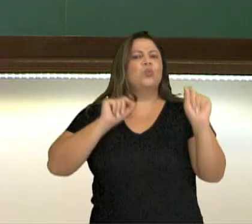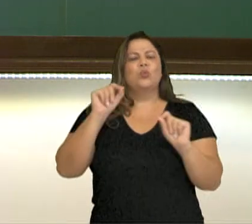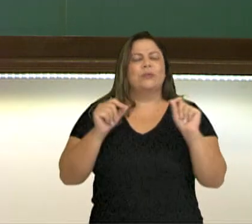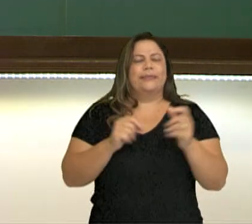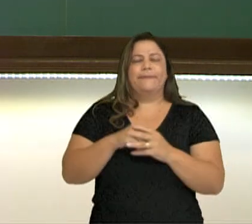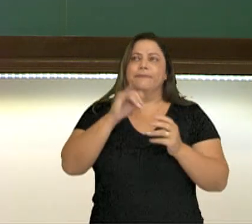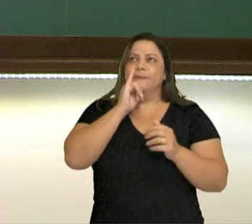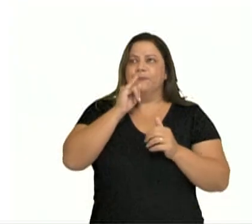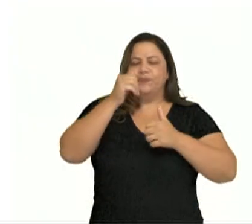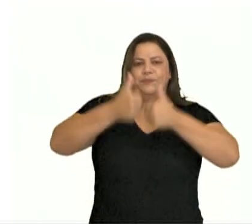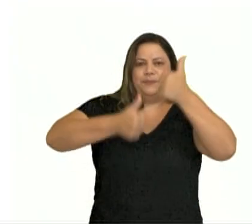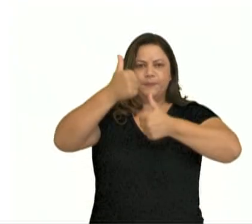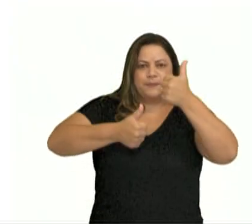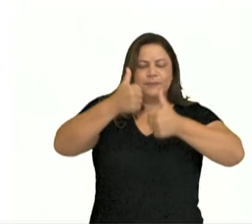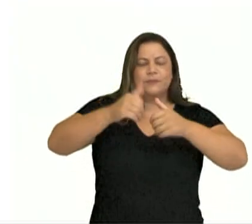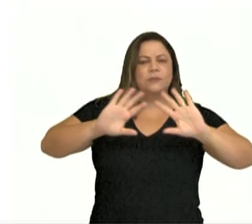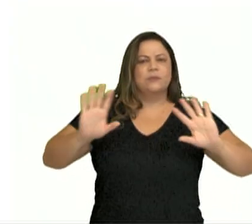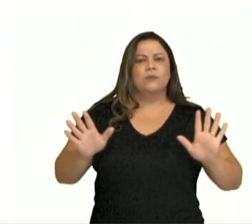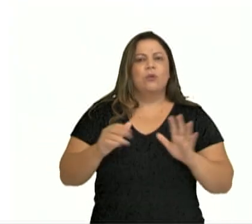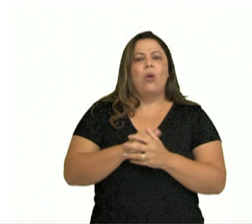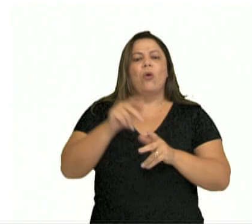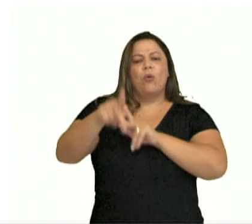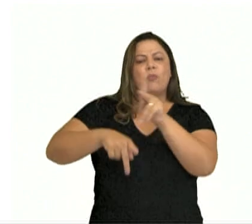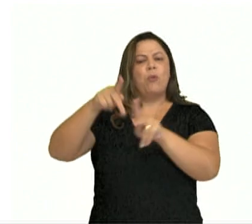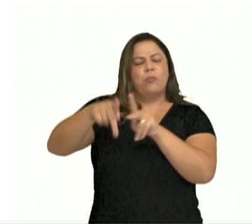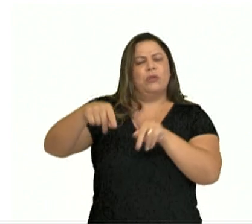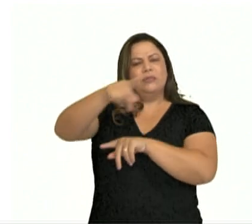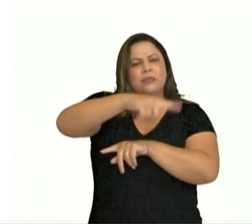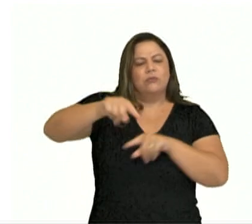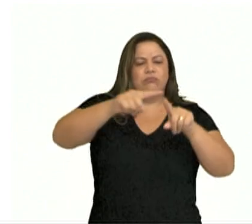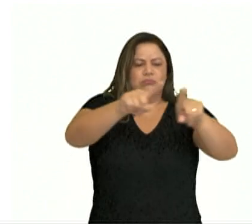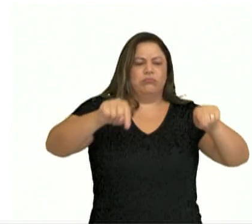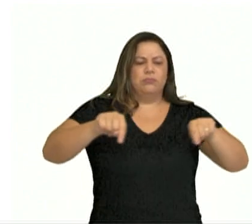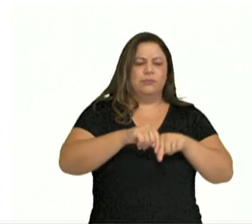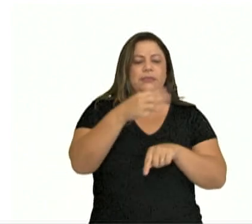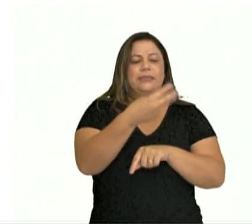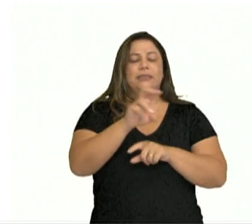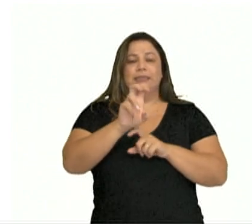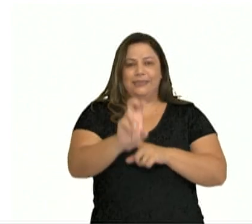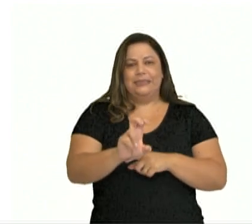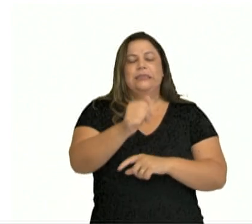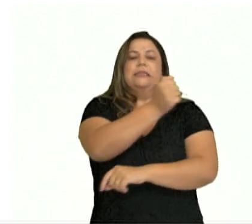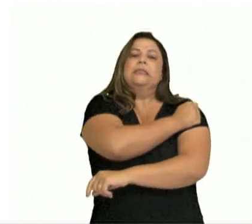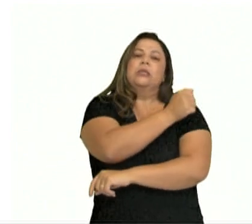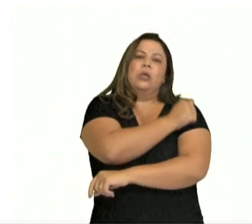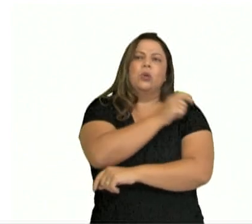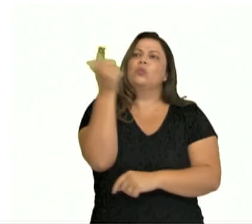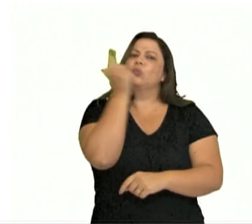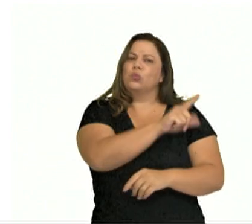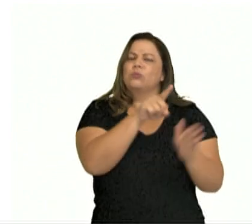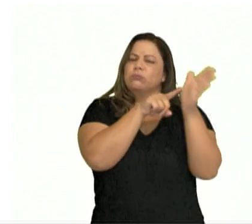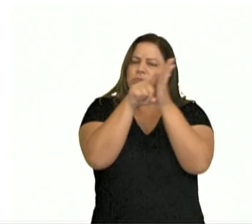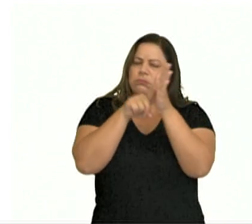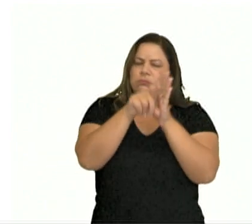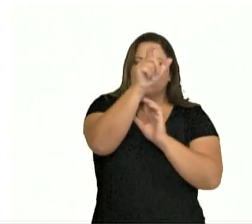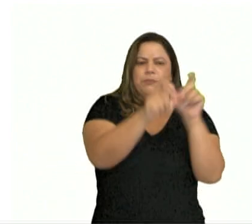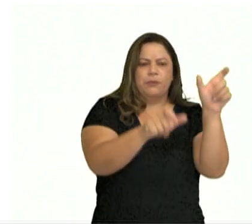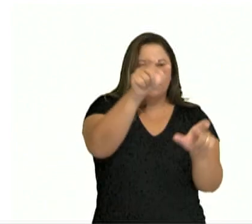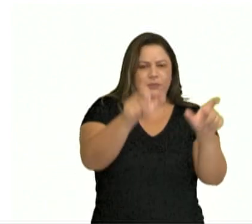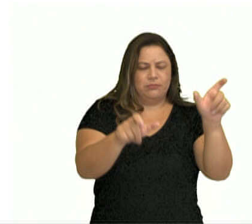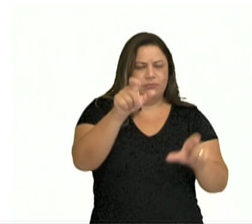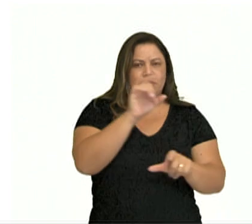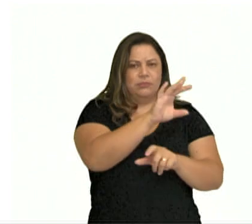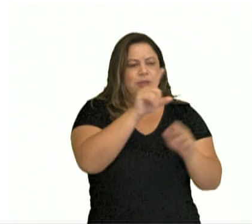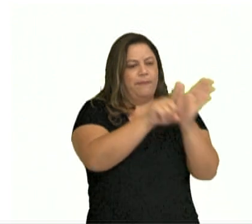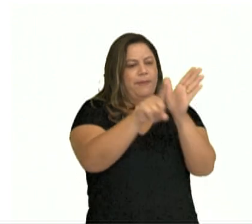na turma de vocês. A nossa população nessa turma é cerca de 35 alunos. Eu vou conseguir fazer a pesquisa com cada um dos alunos. Então,